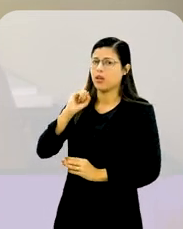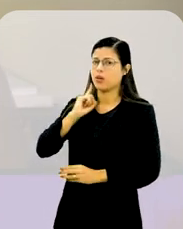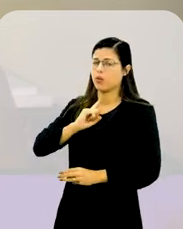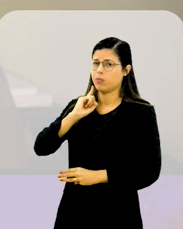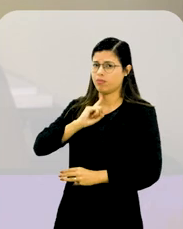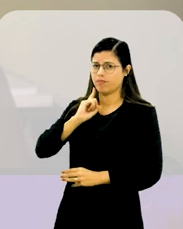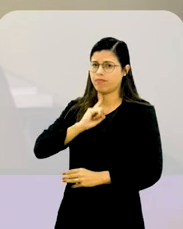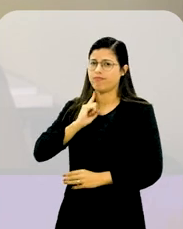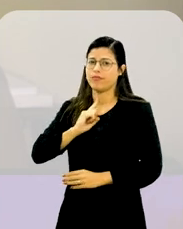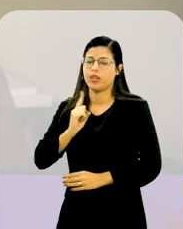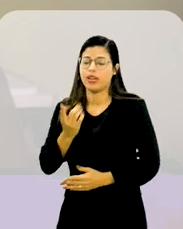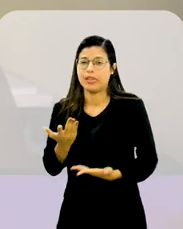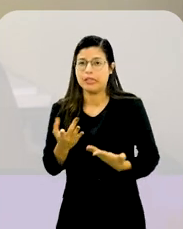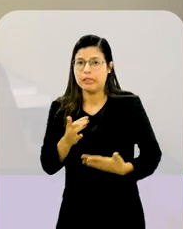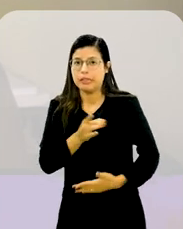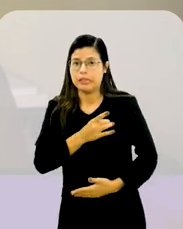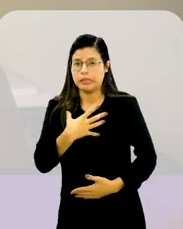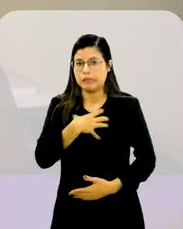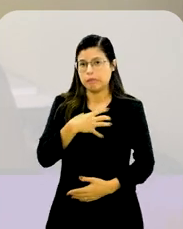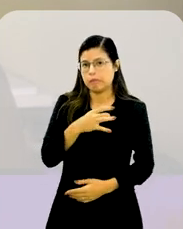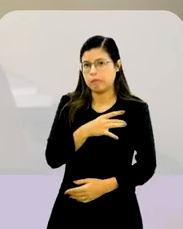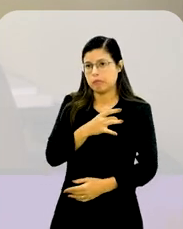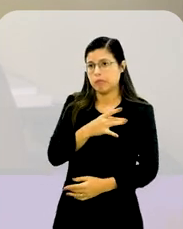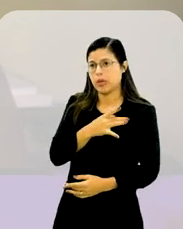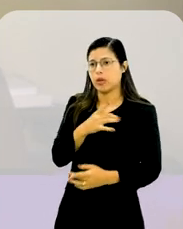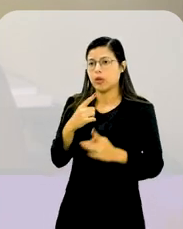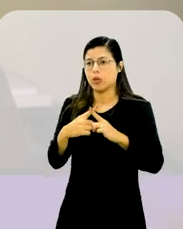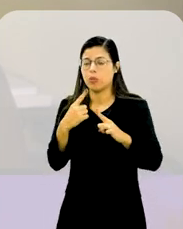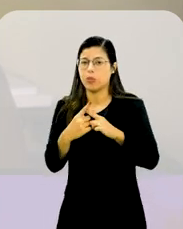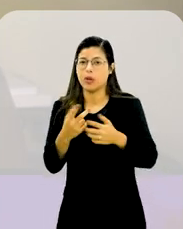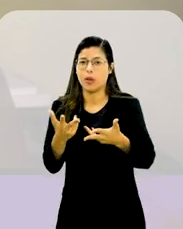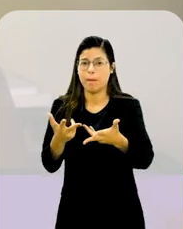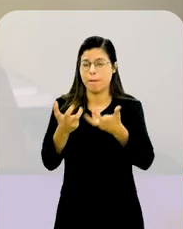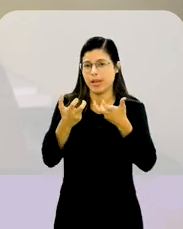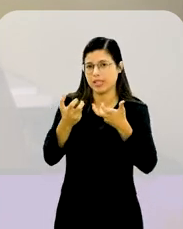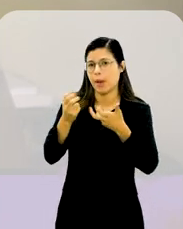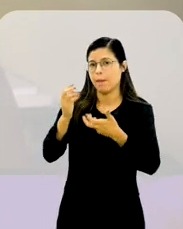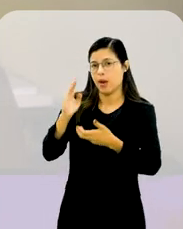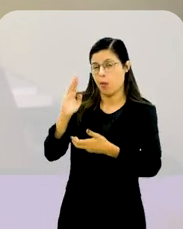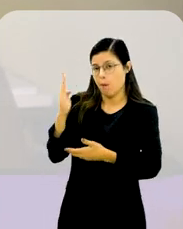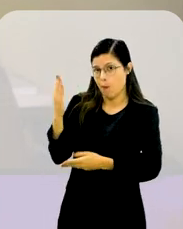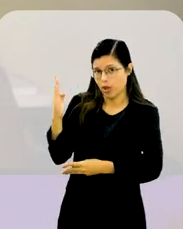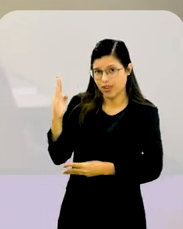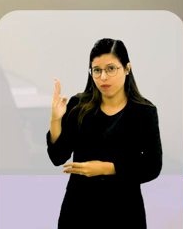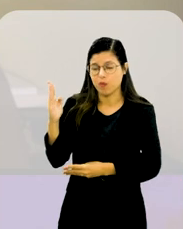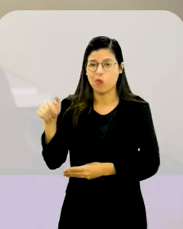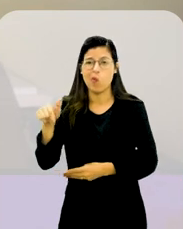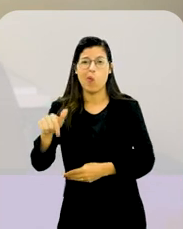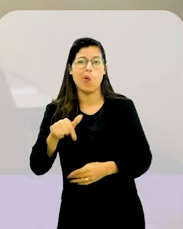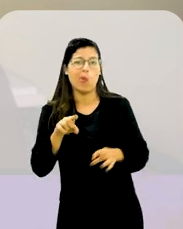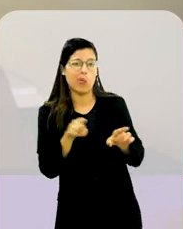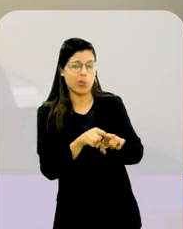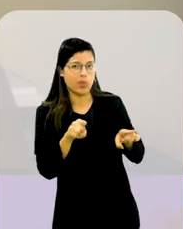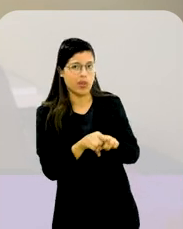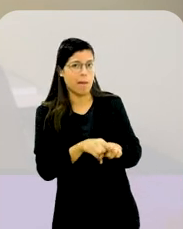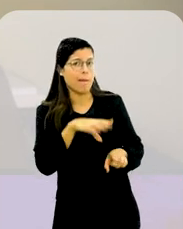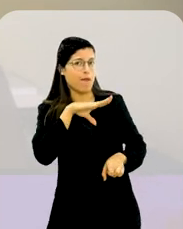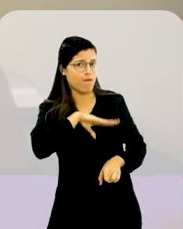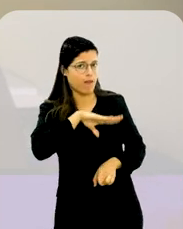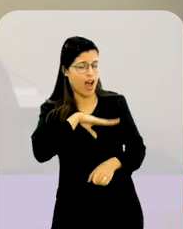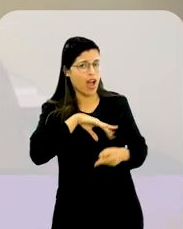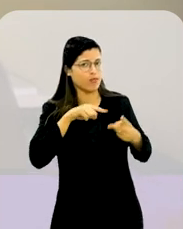eu acho que tem muito rubro negro que fica com o pé atrás pelo que ele observa do outro lado da zona sul com com o